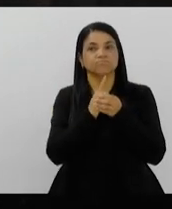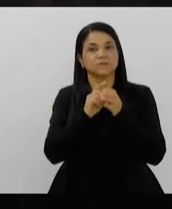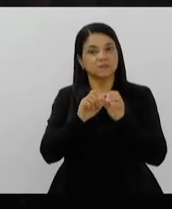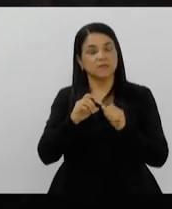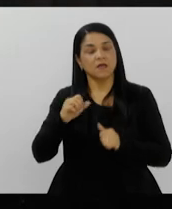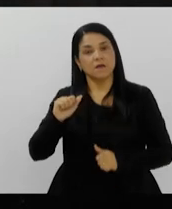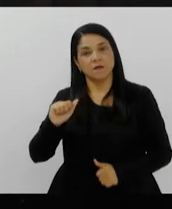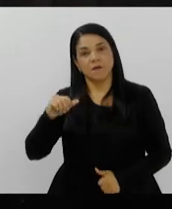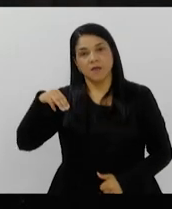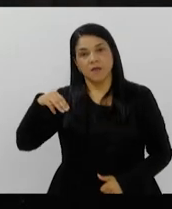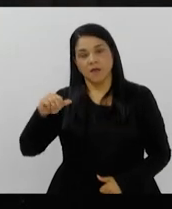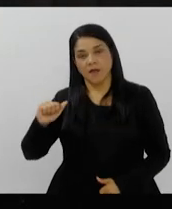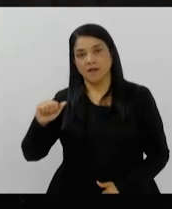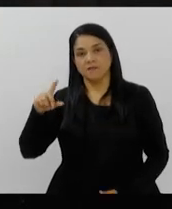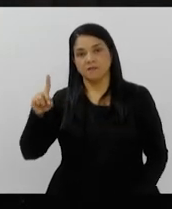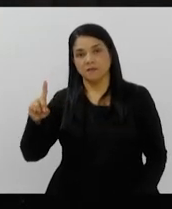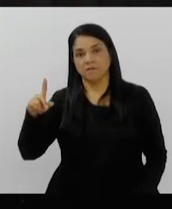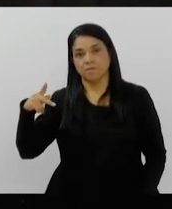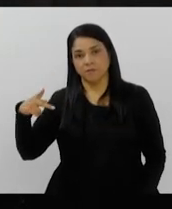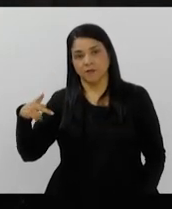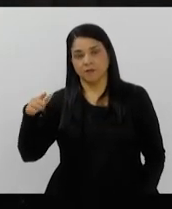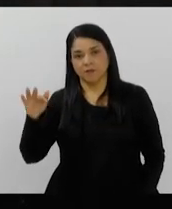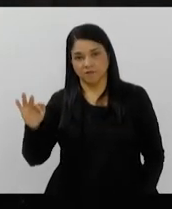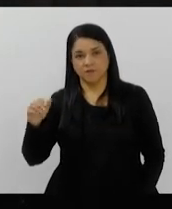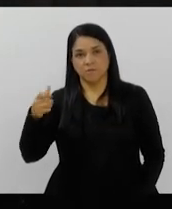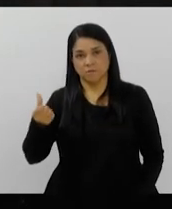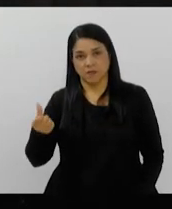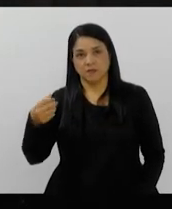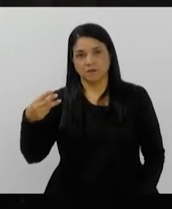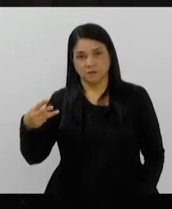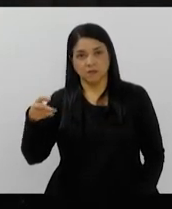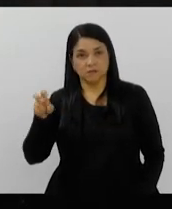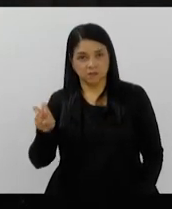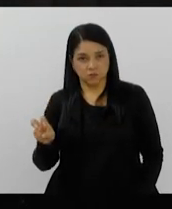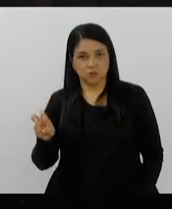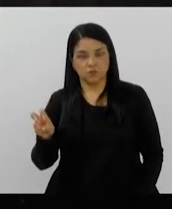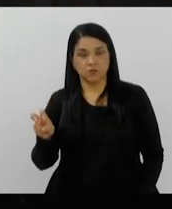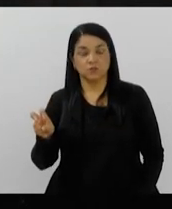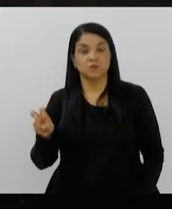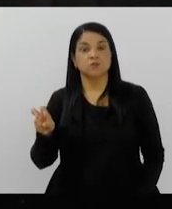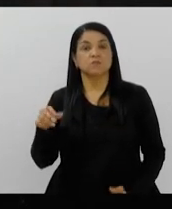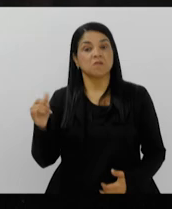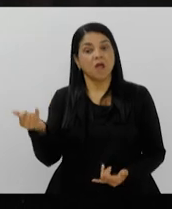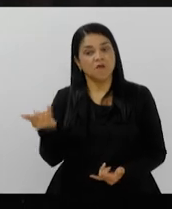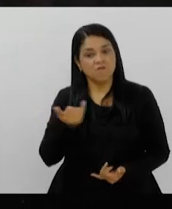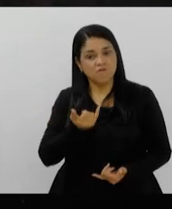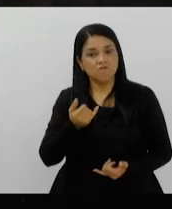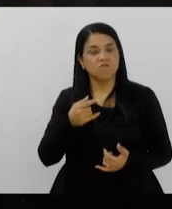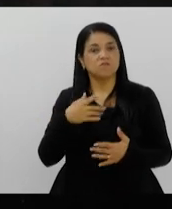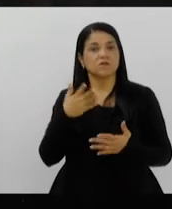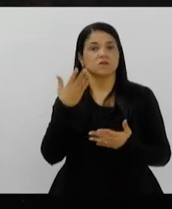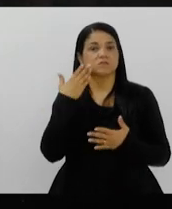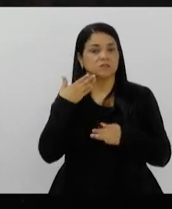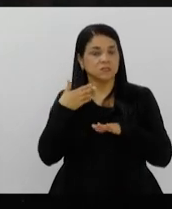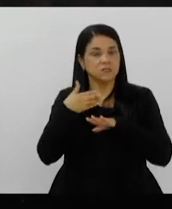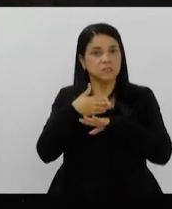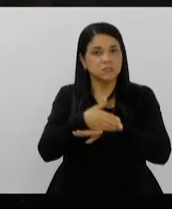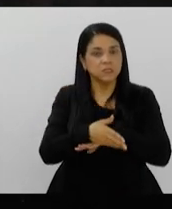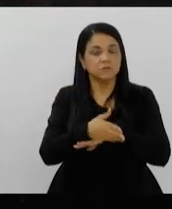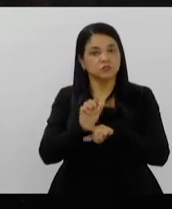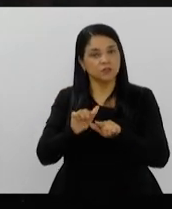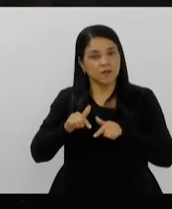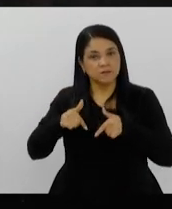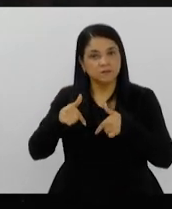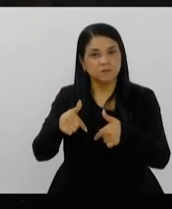DPF 635. O pessoal tão logo foi informado da DPF, tão logo adentramos nessa ação